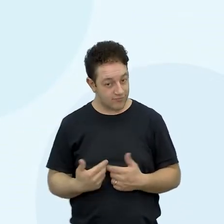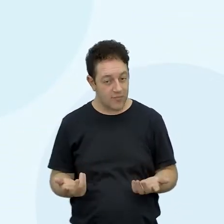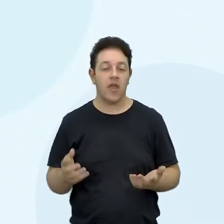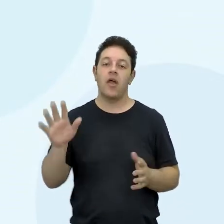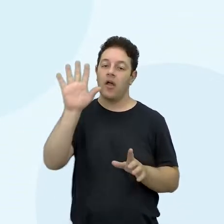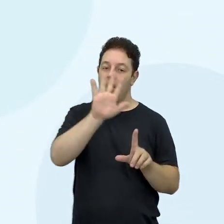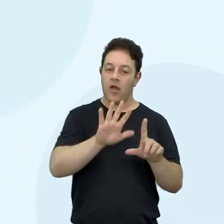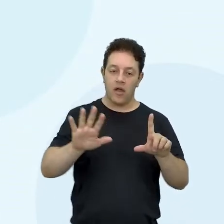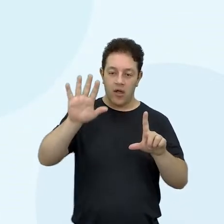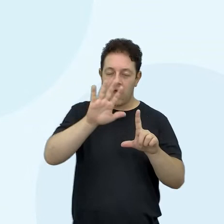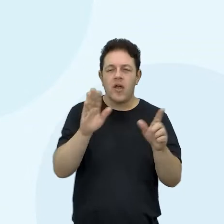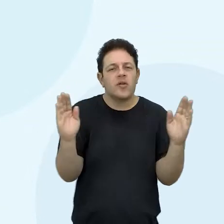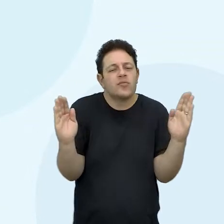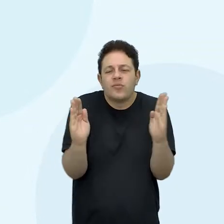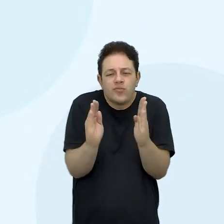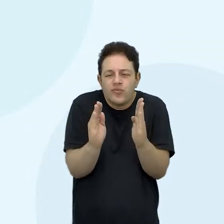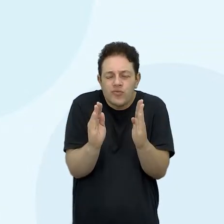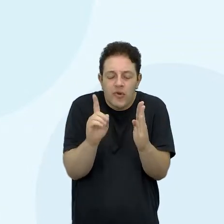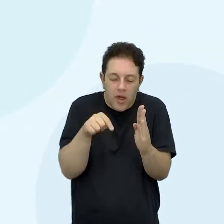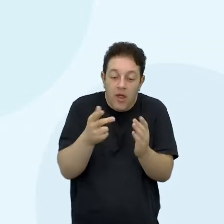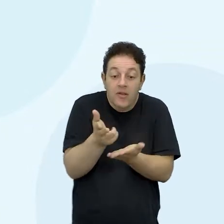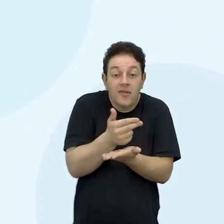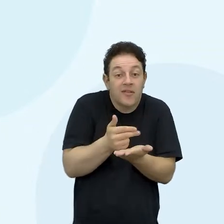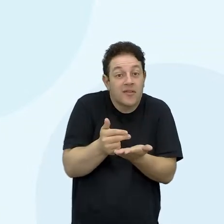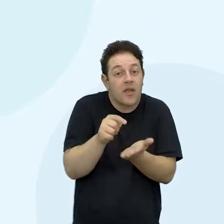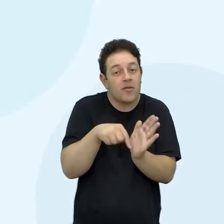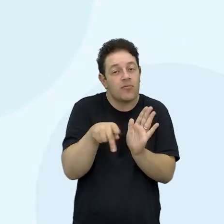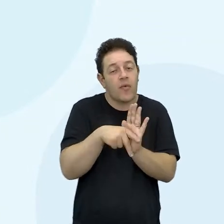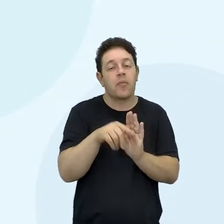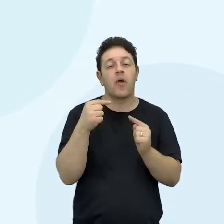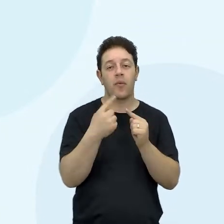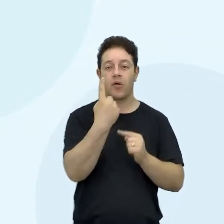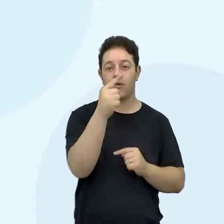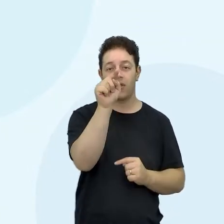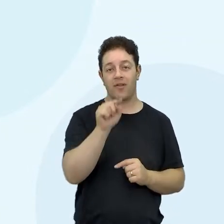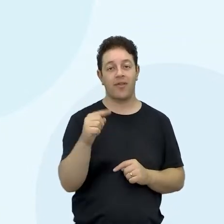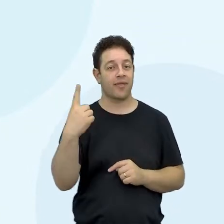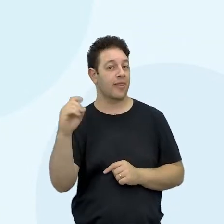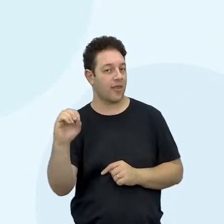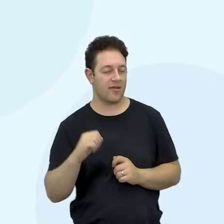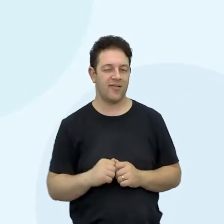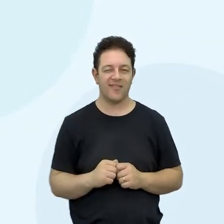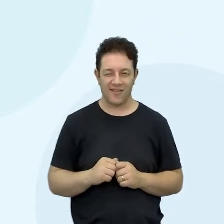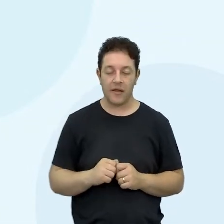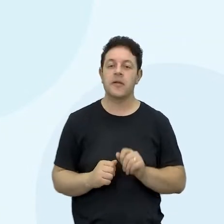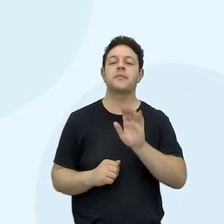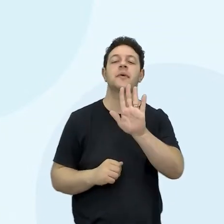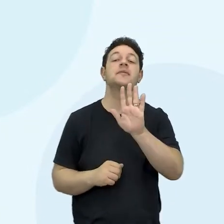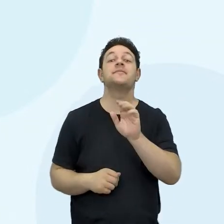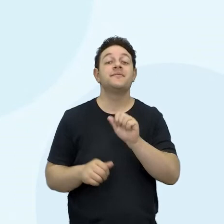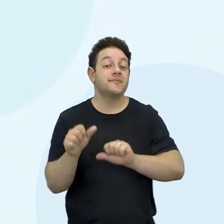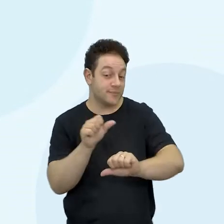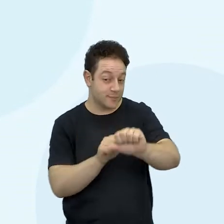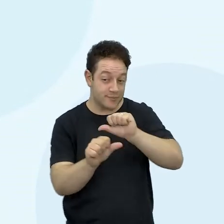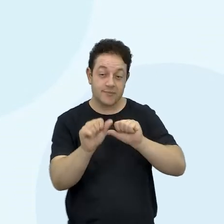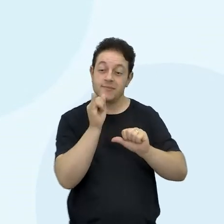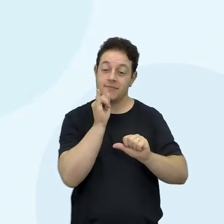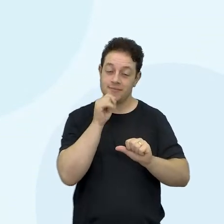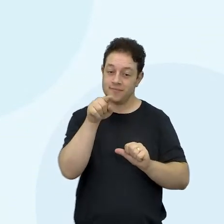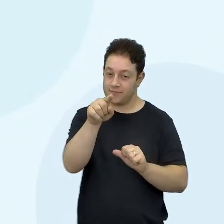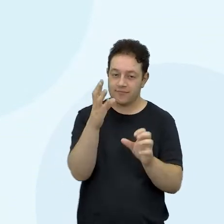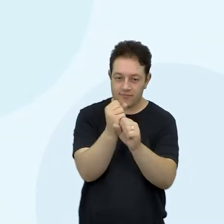uma área pequenininha em escala para mim. Mas aí, se eu fizer essa conta aqui,